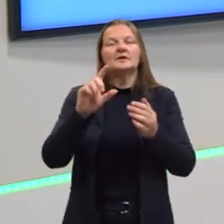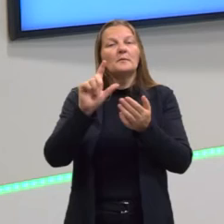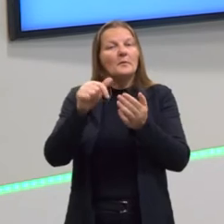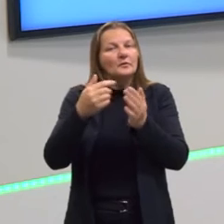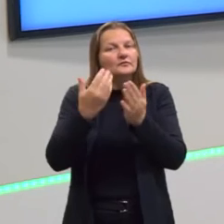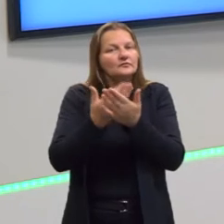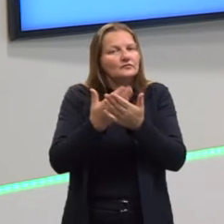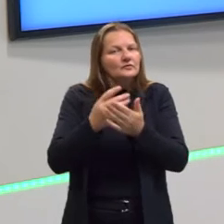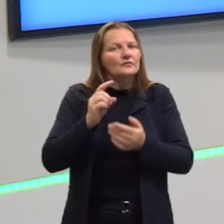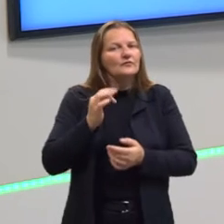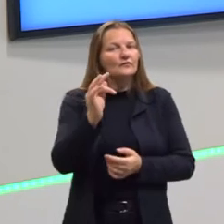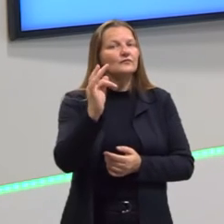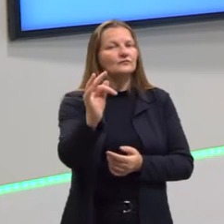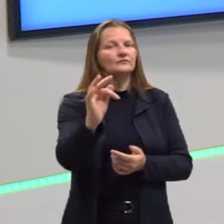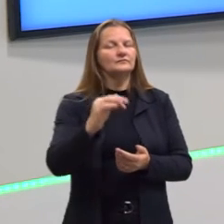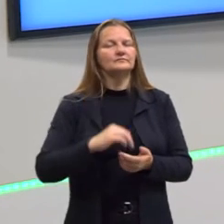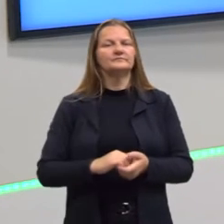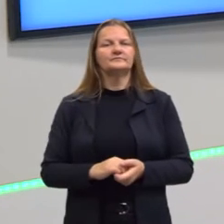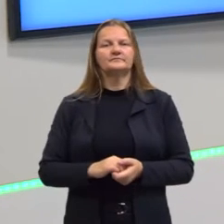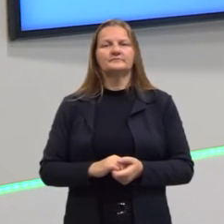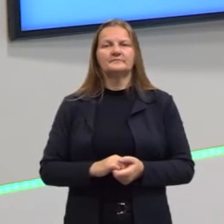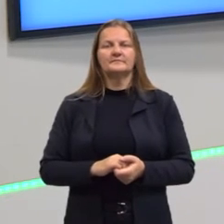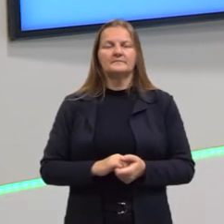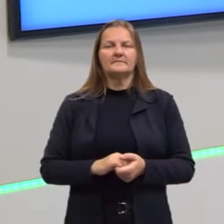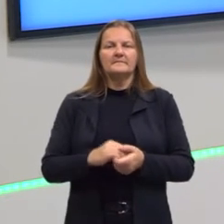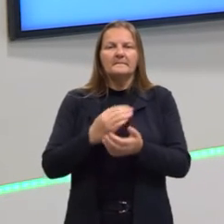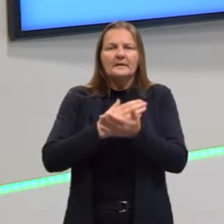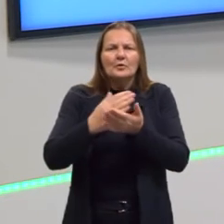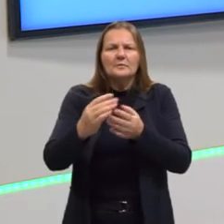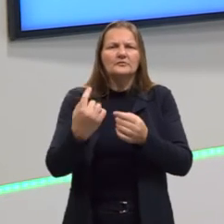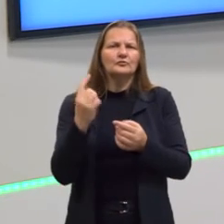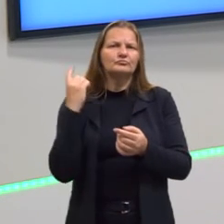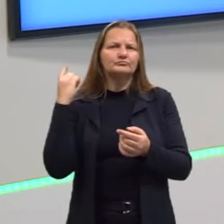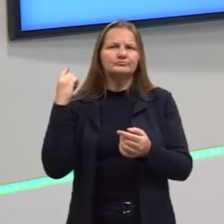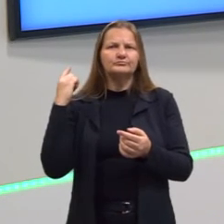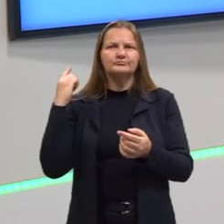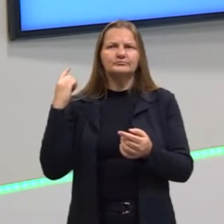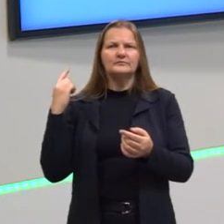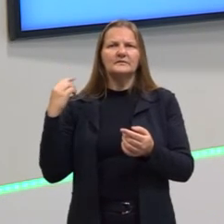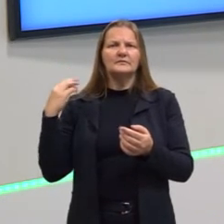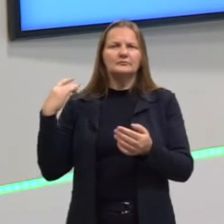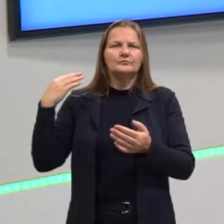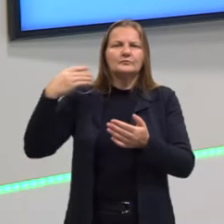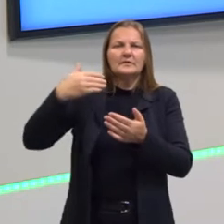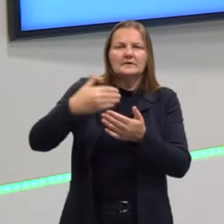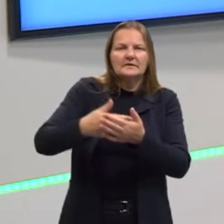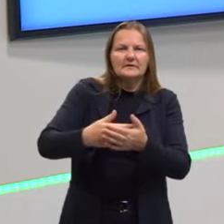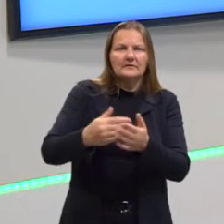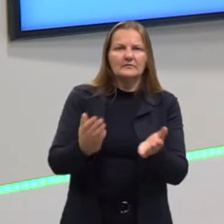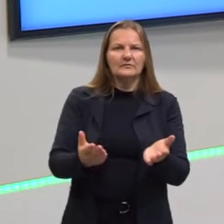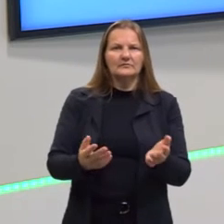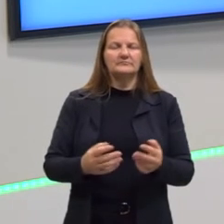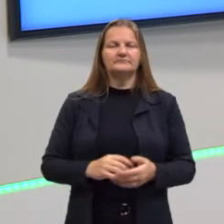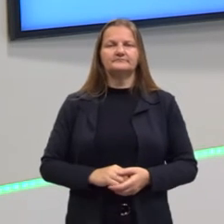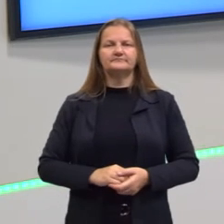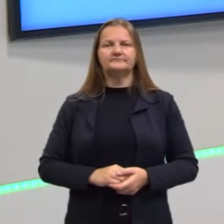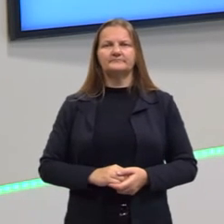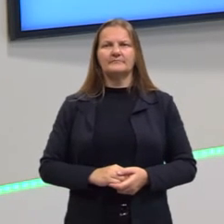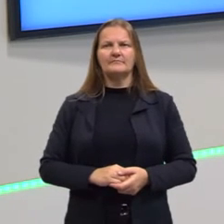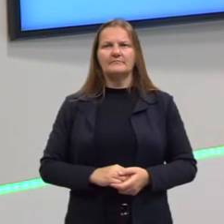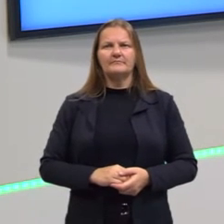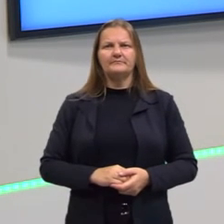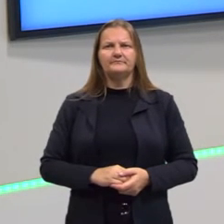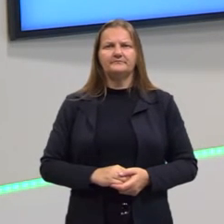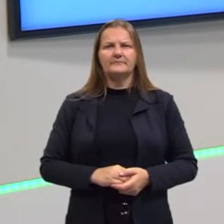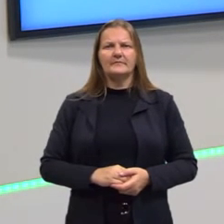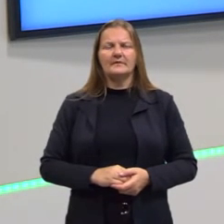adiante ou então ela foi iniciada no passado e venha até o presente tá essa